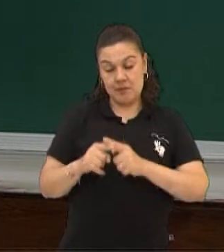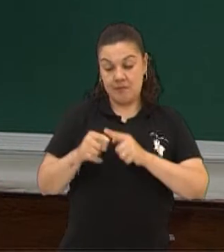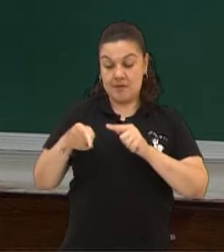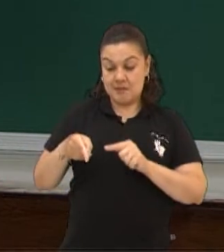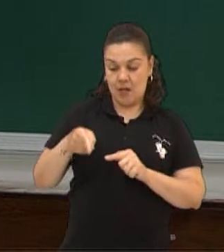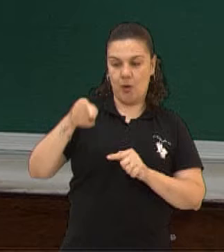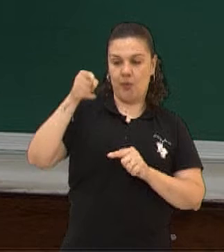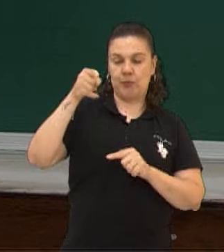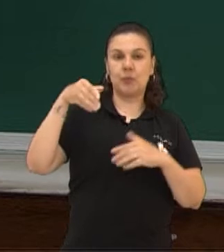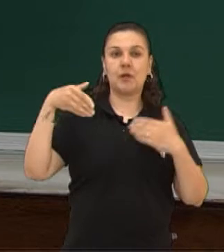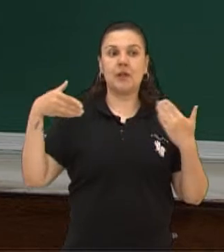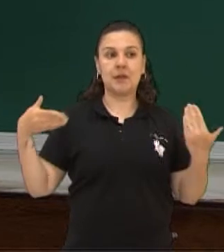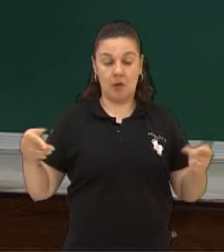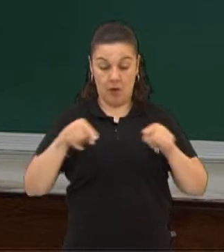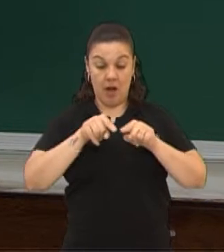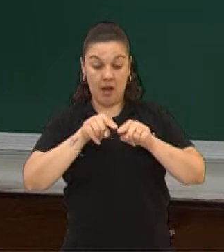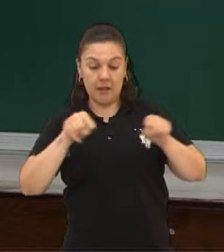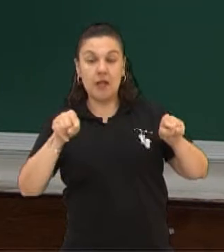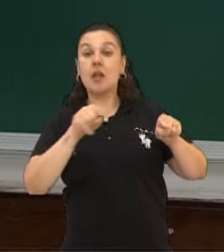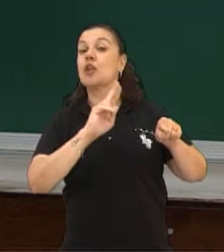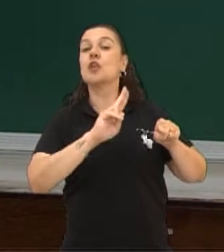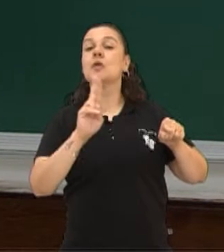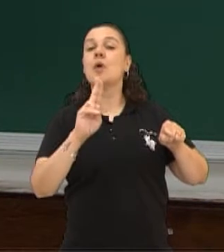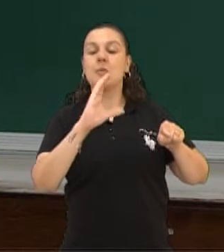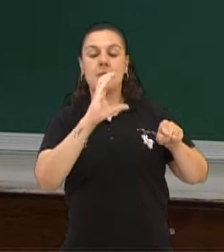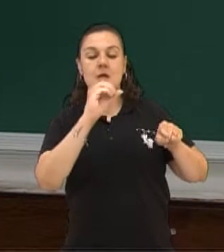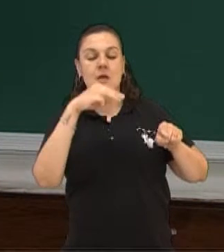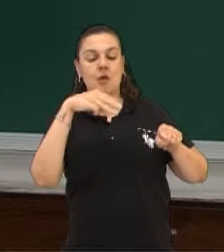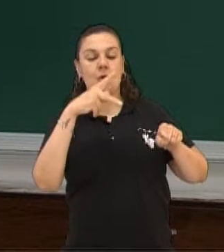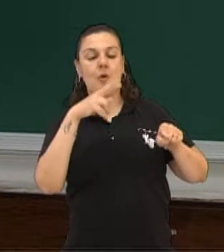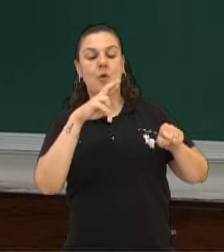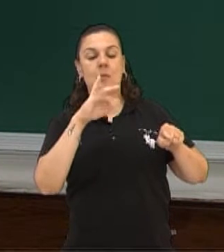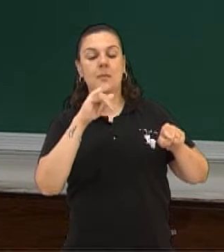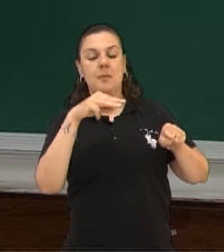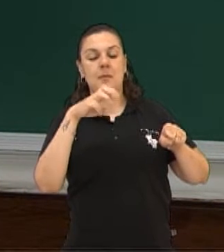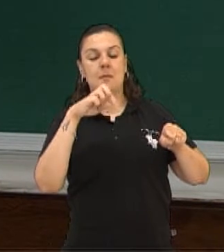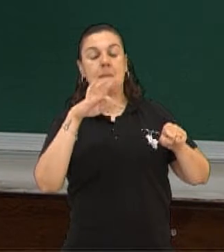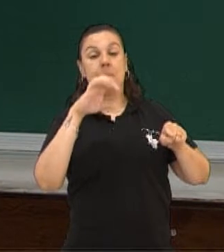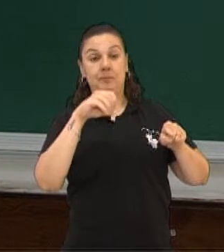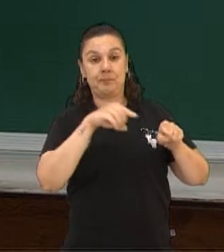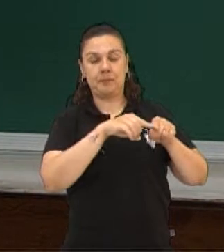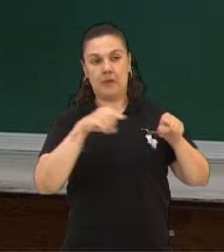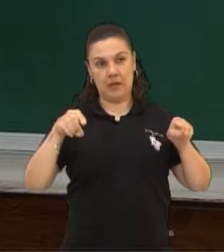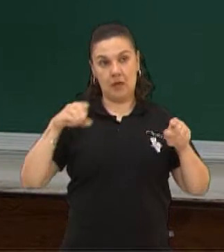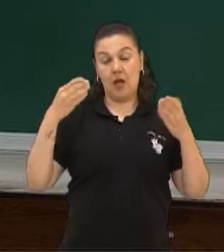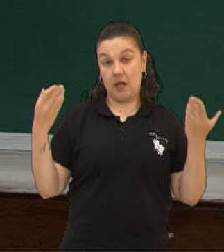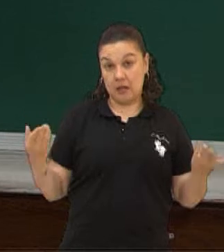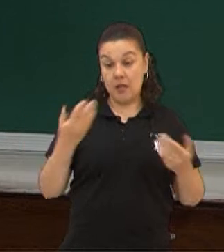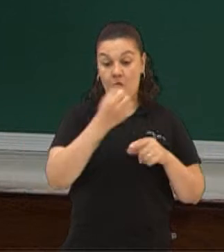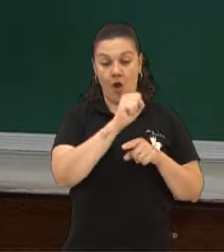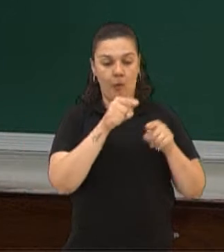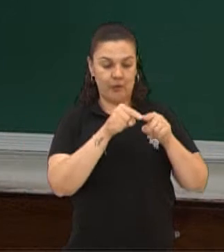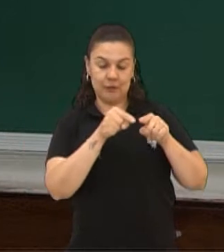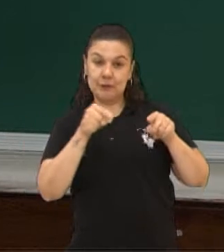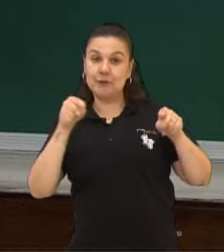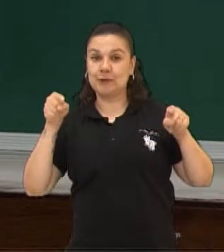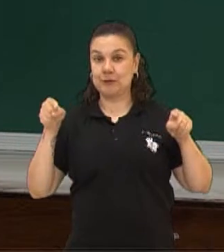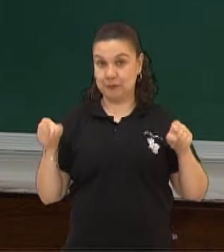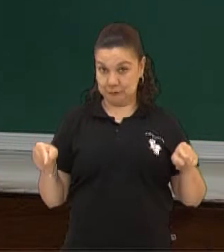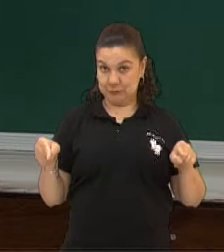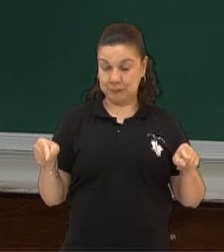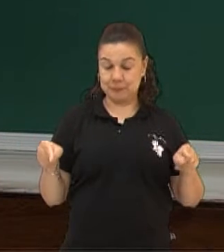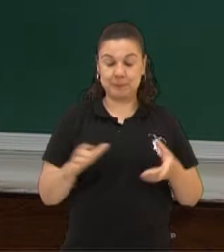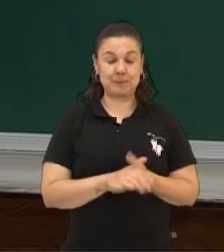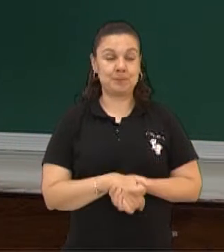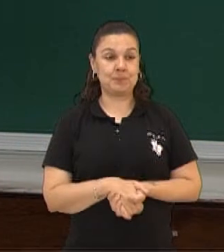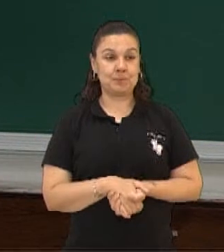A base é o comprimento da parede. Quanto que mede o nosso comprimento aqui? 8 metros de comprimento, ou seja, a base